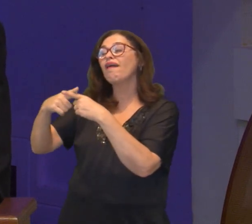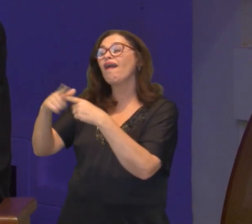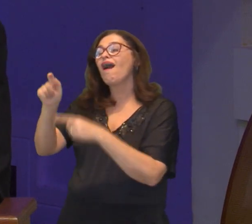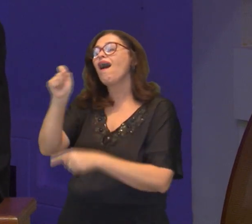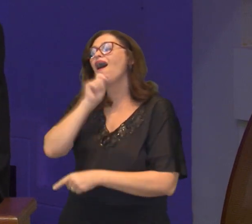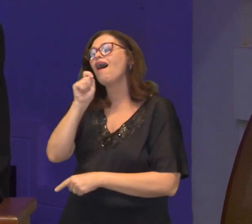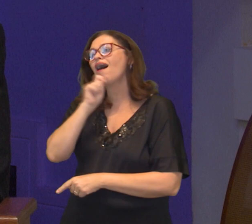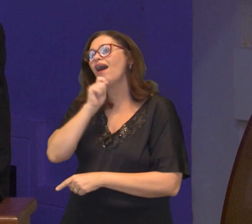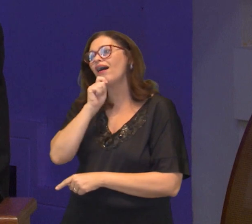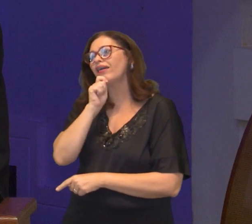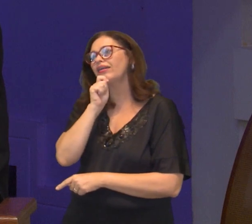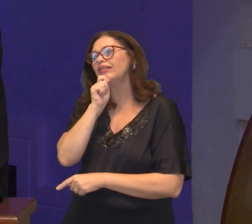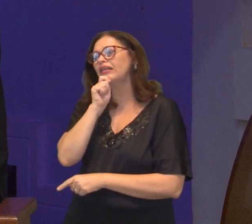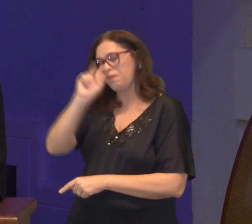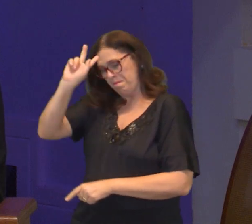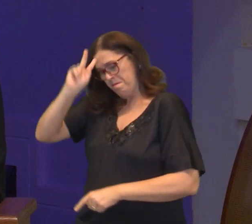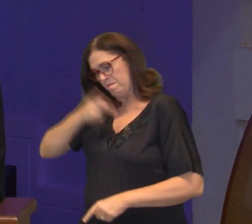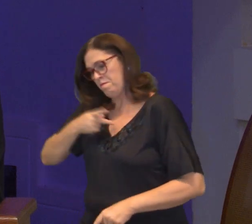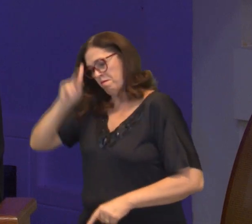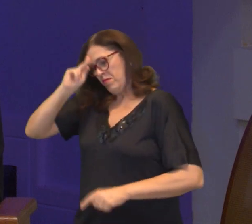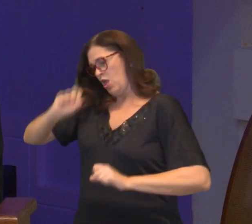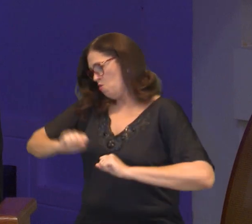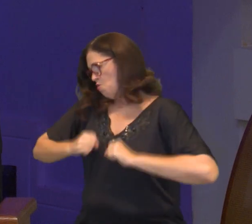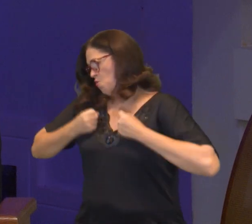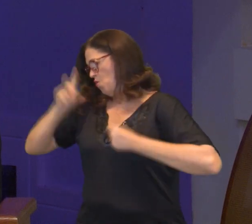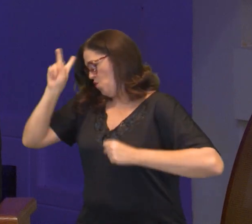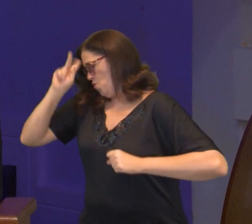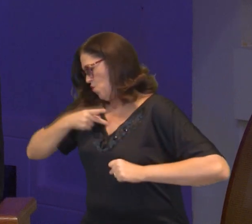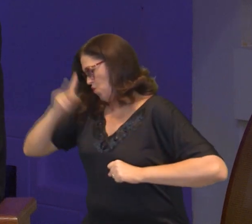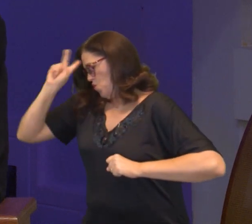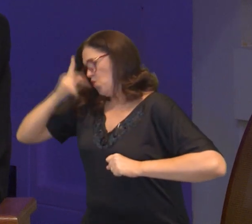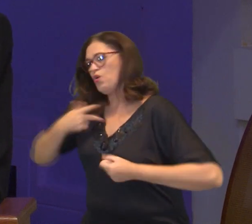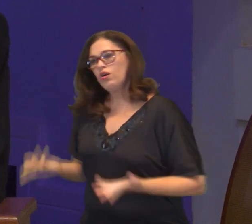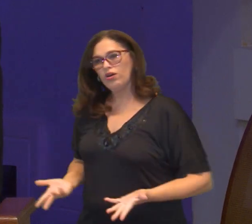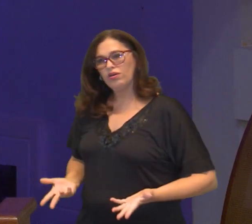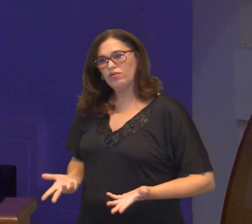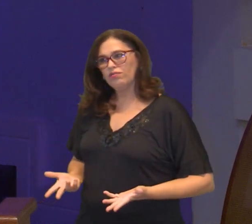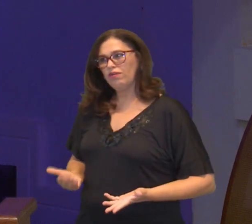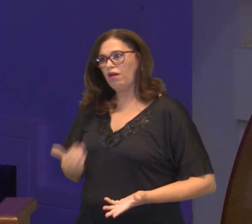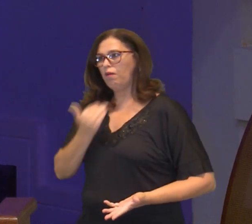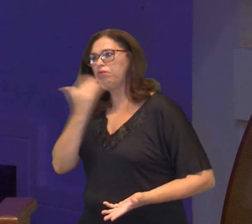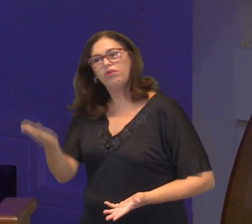ainda não desistiu de crer em si mesmo.